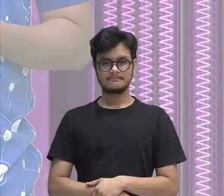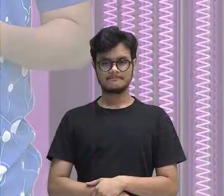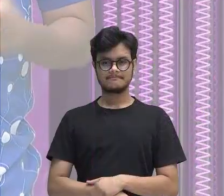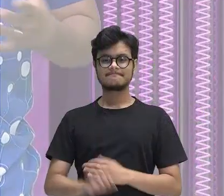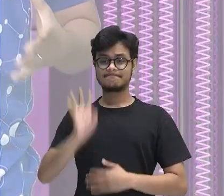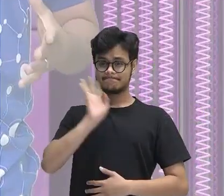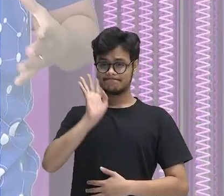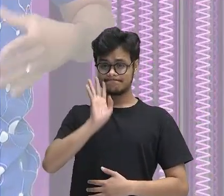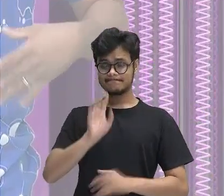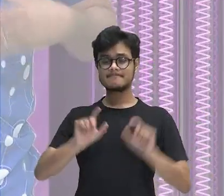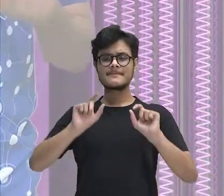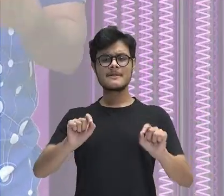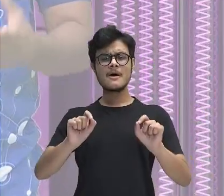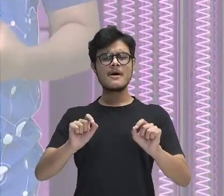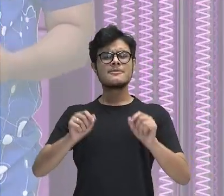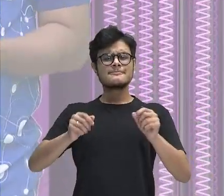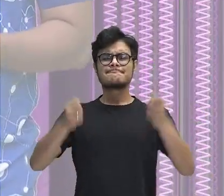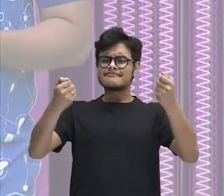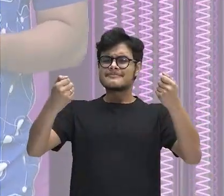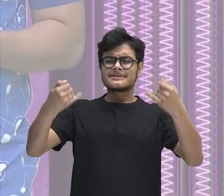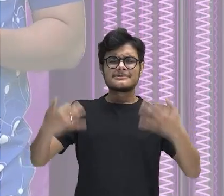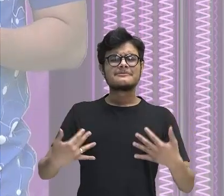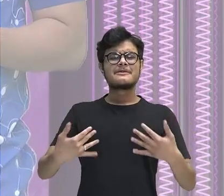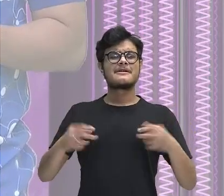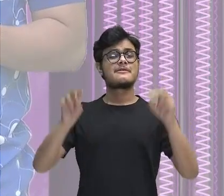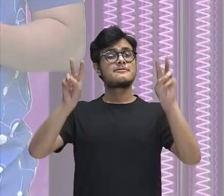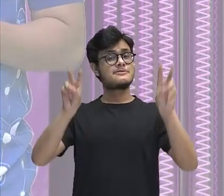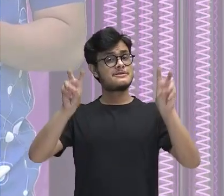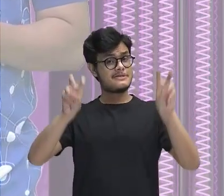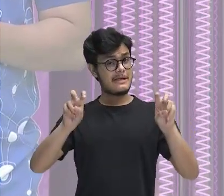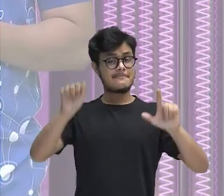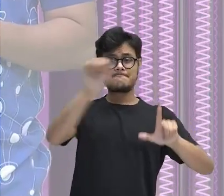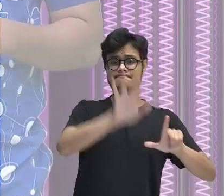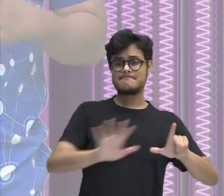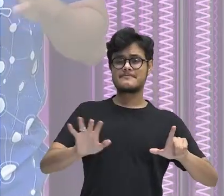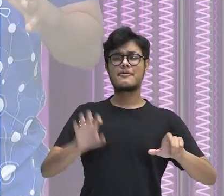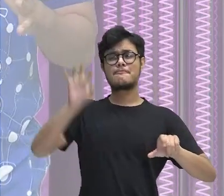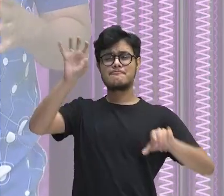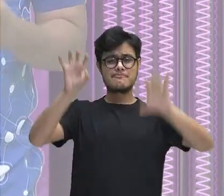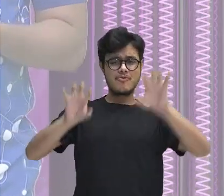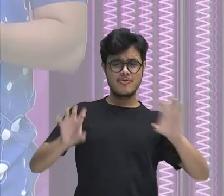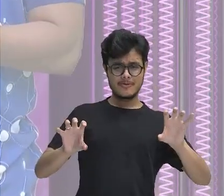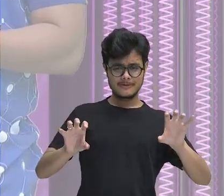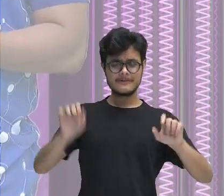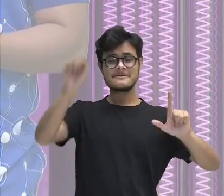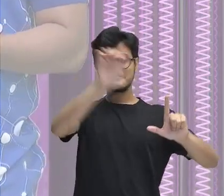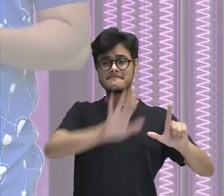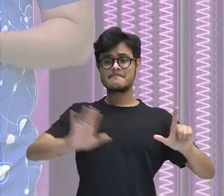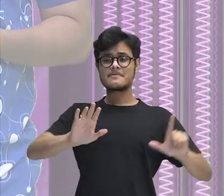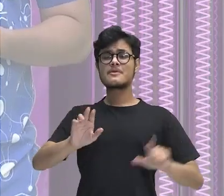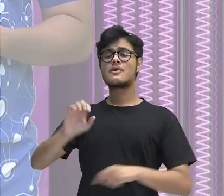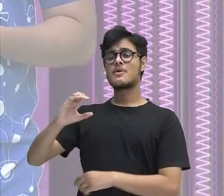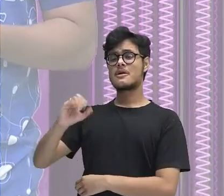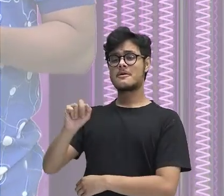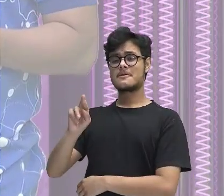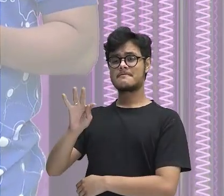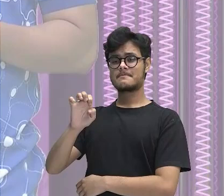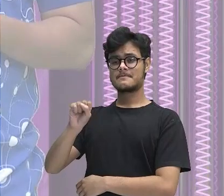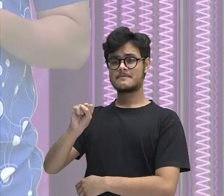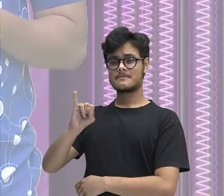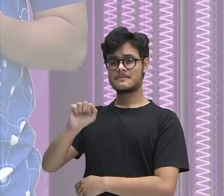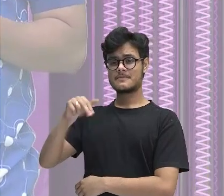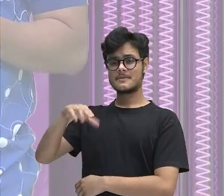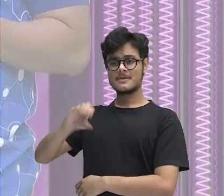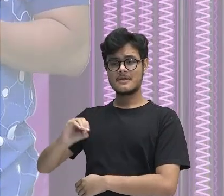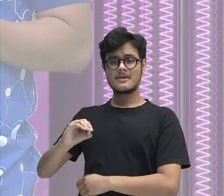Muito bem, vamos continuar falando sobre ponto no plano cartesiano, né? E aqui eu tenho novamente ao meu lado a cidade